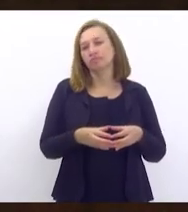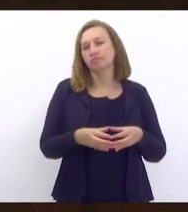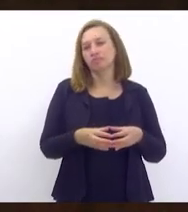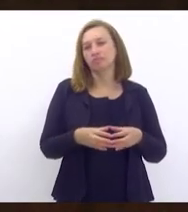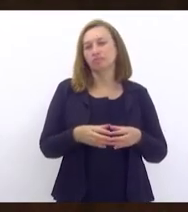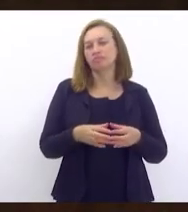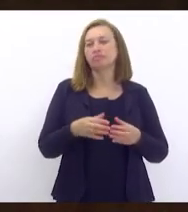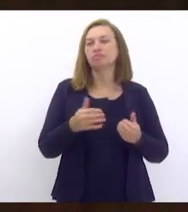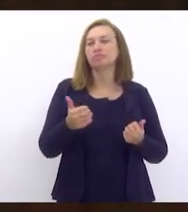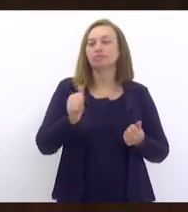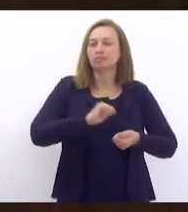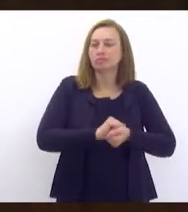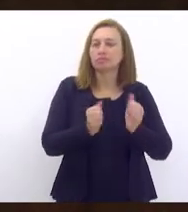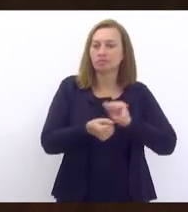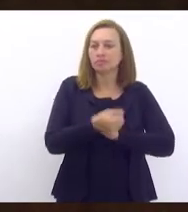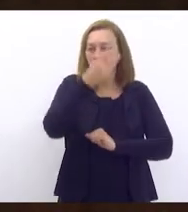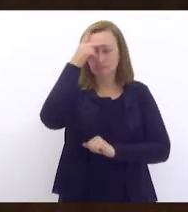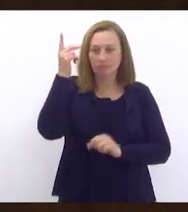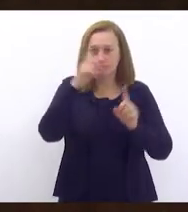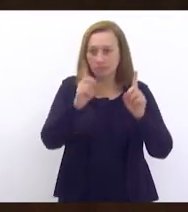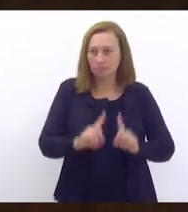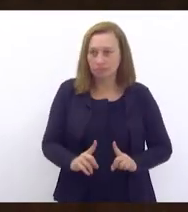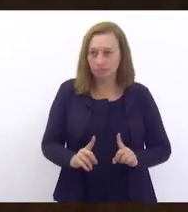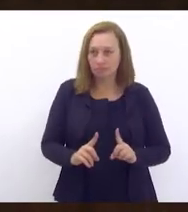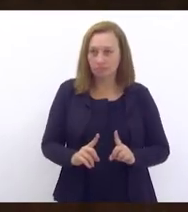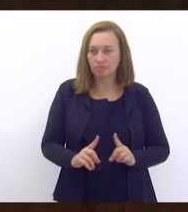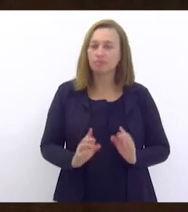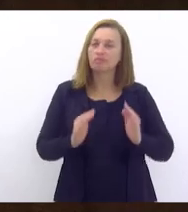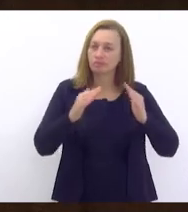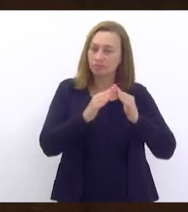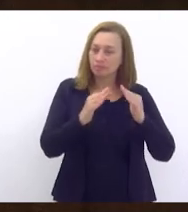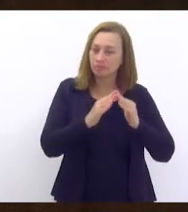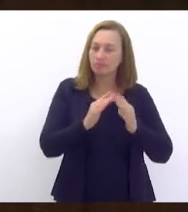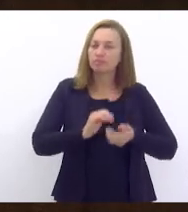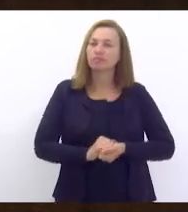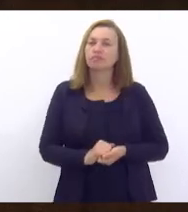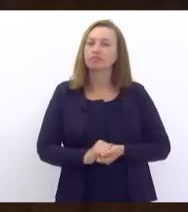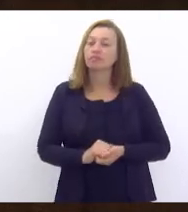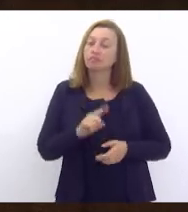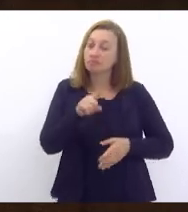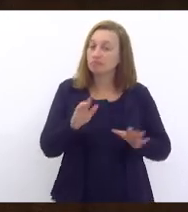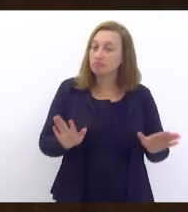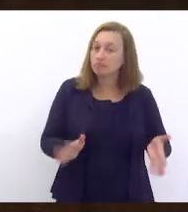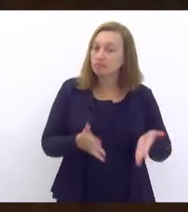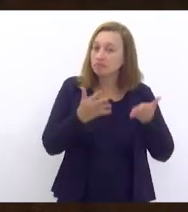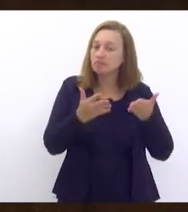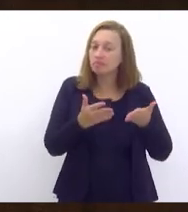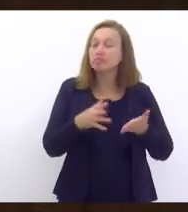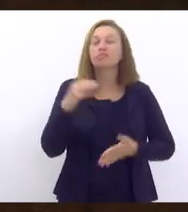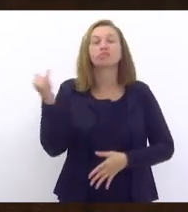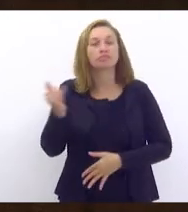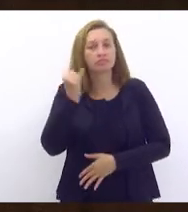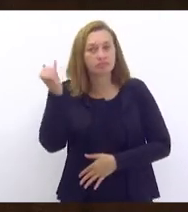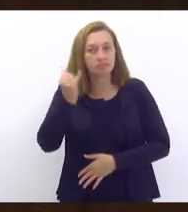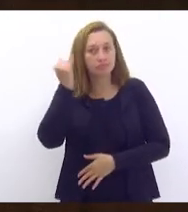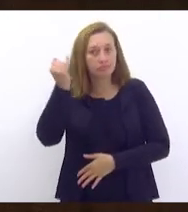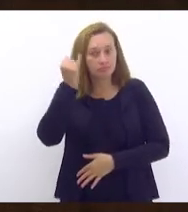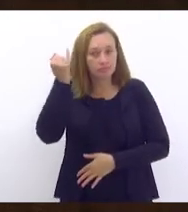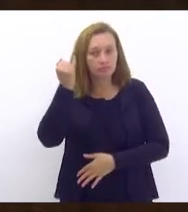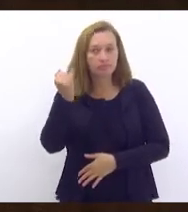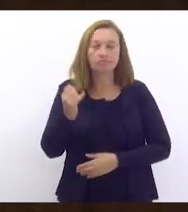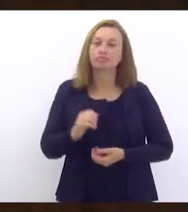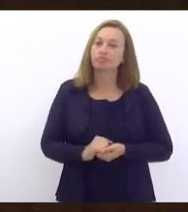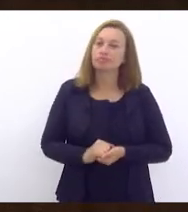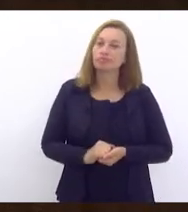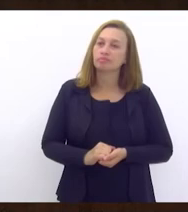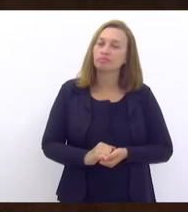com Deficiência ou Mobilidade Reduzida. Essa iniciativa é muito importante, né, e